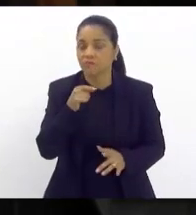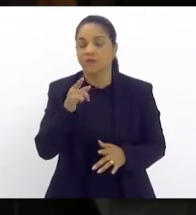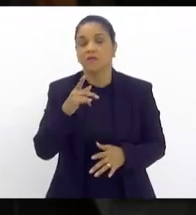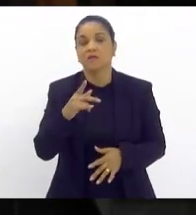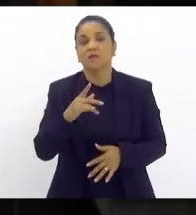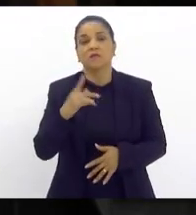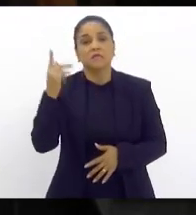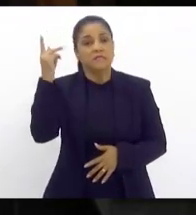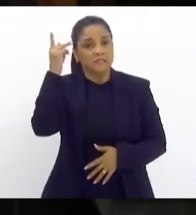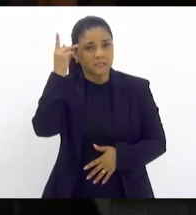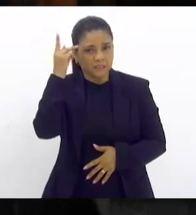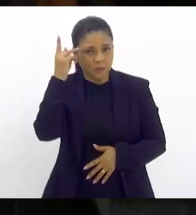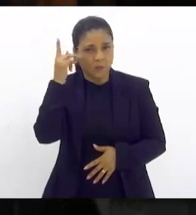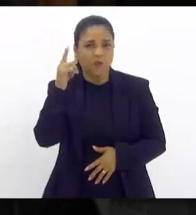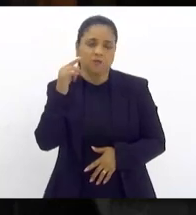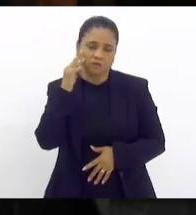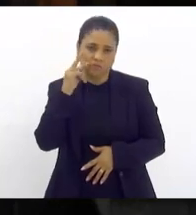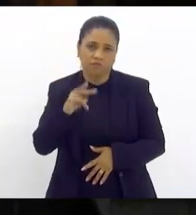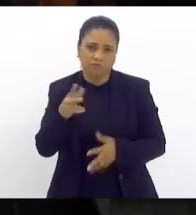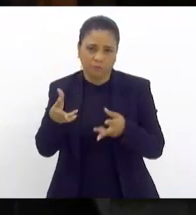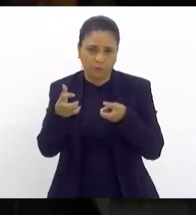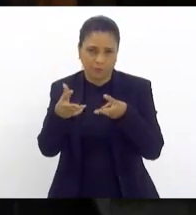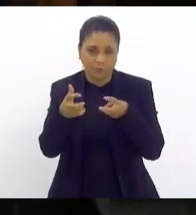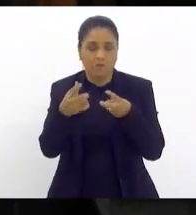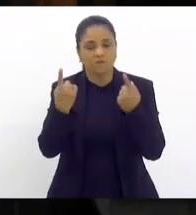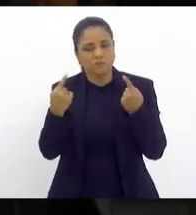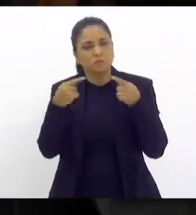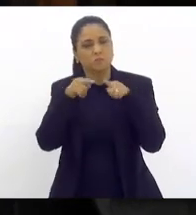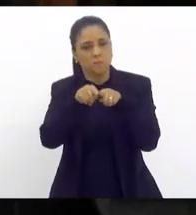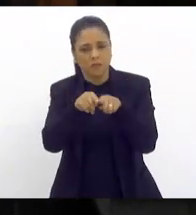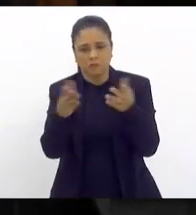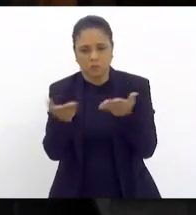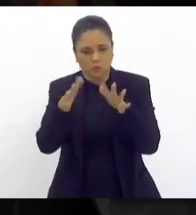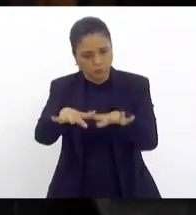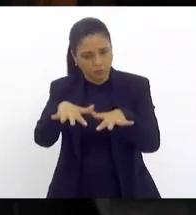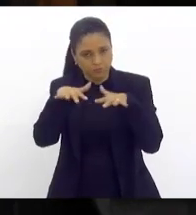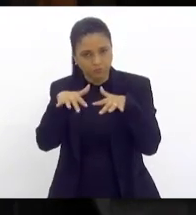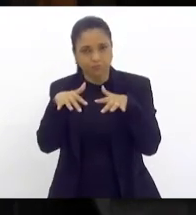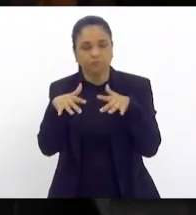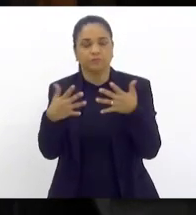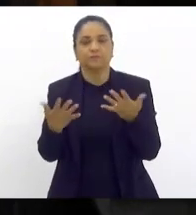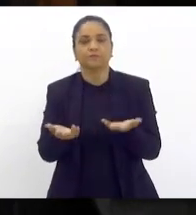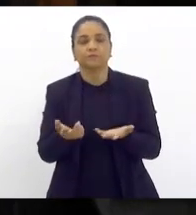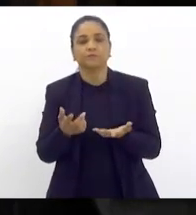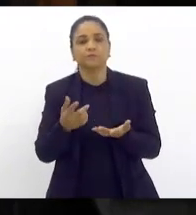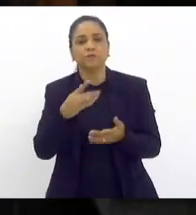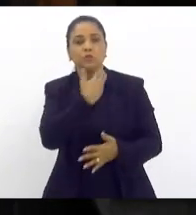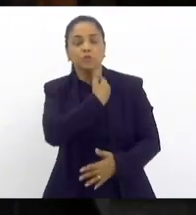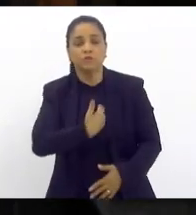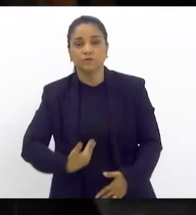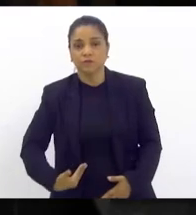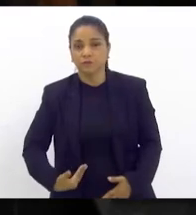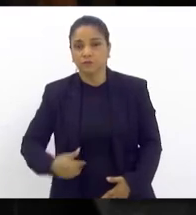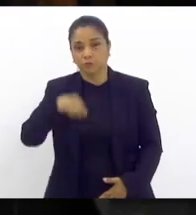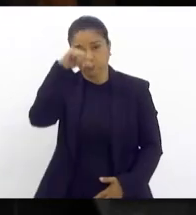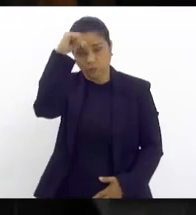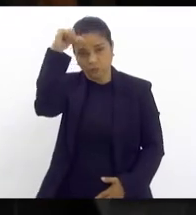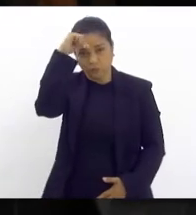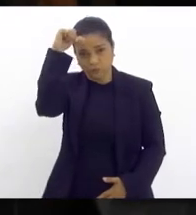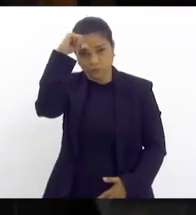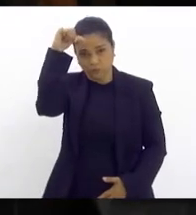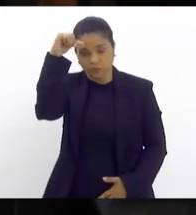deputadas e deputados parceiros nossos aqui do Parlamento um governador sugeriu